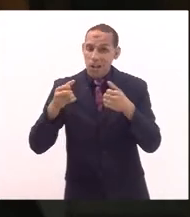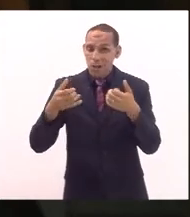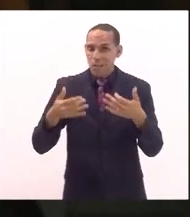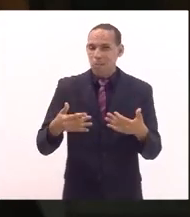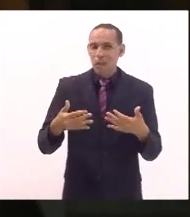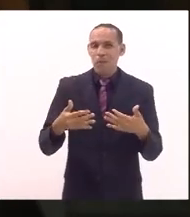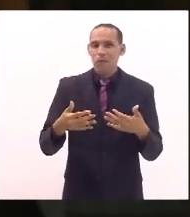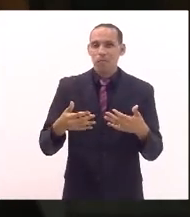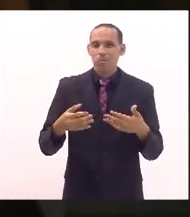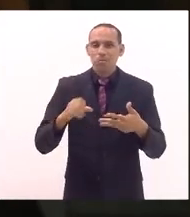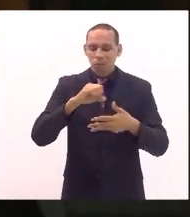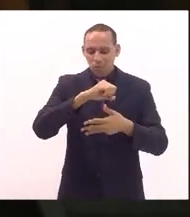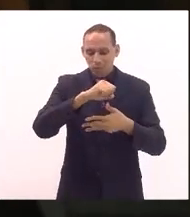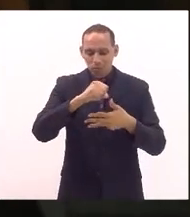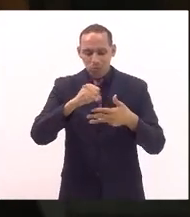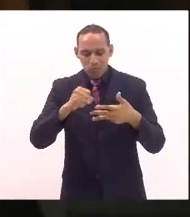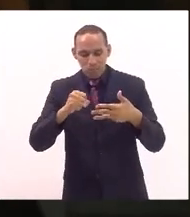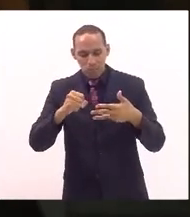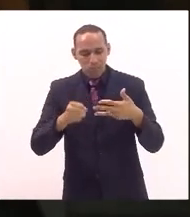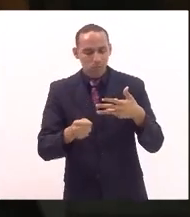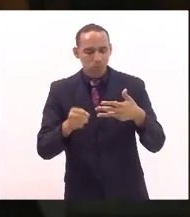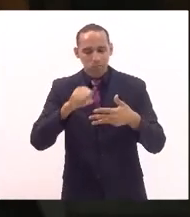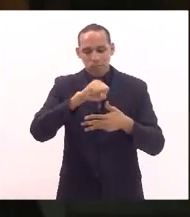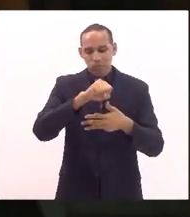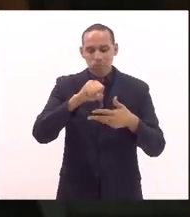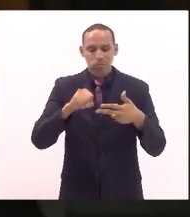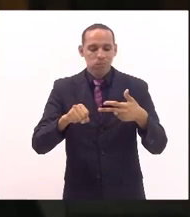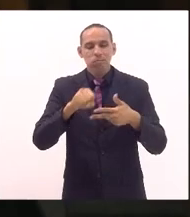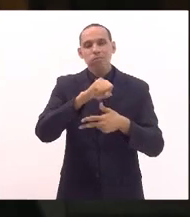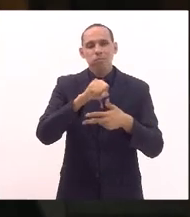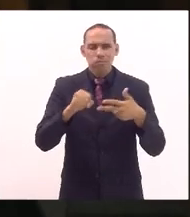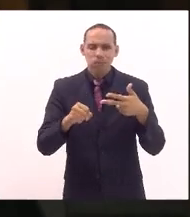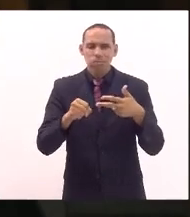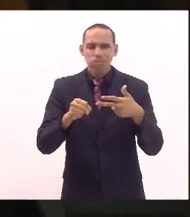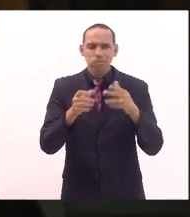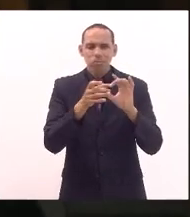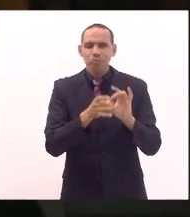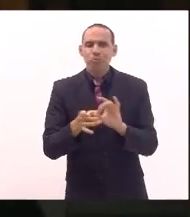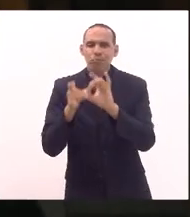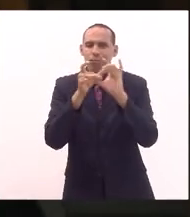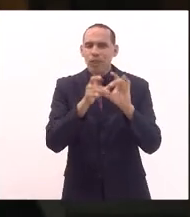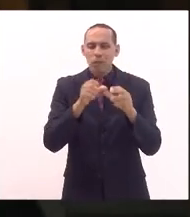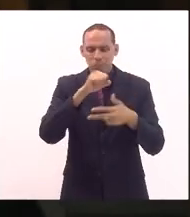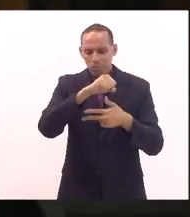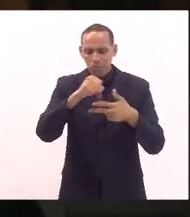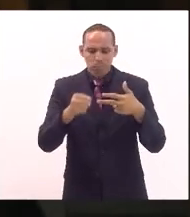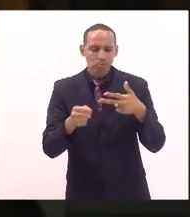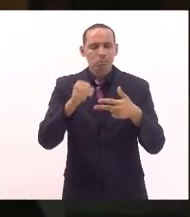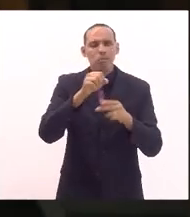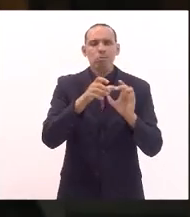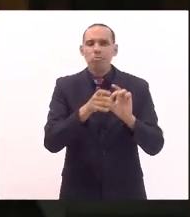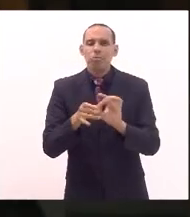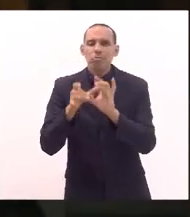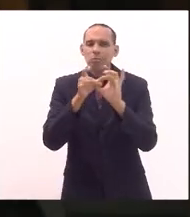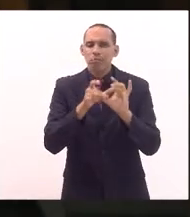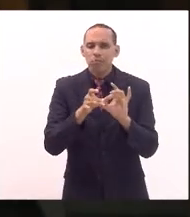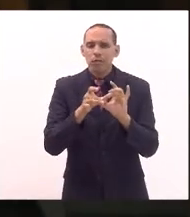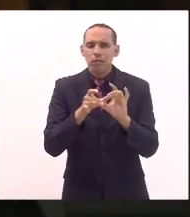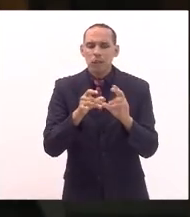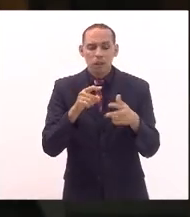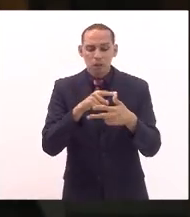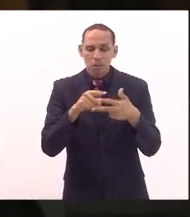que os poderes devem ser harmônicos entre si e os poderes não são